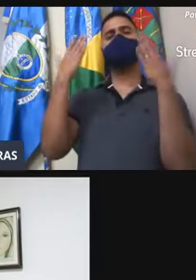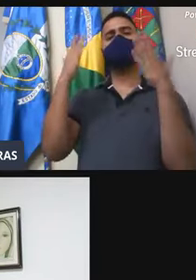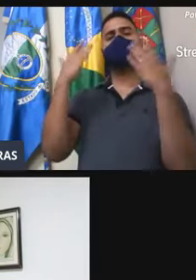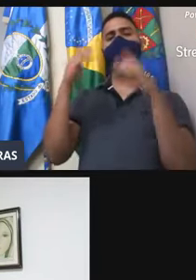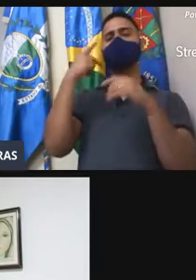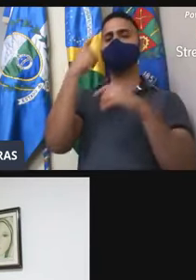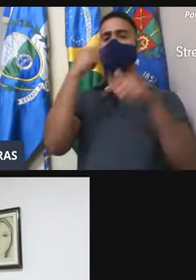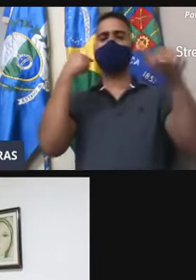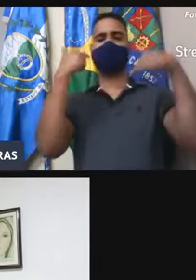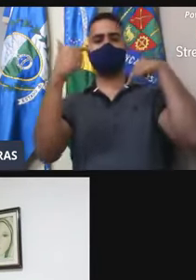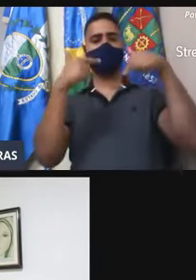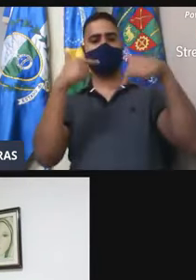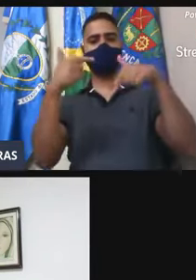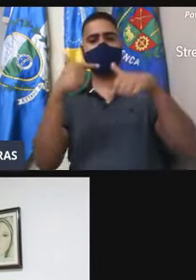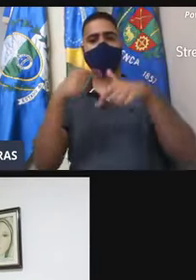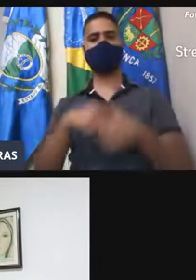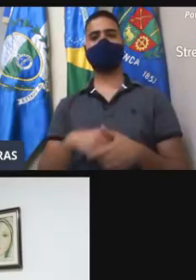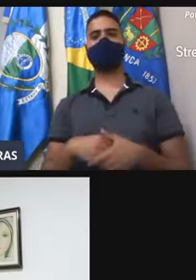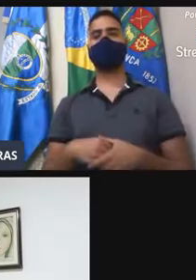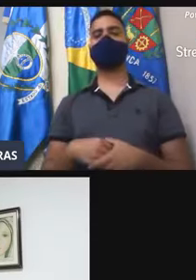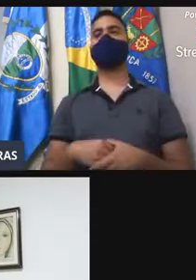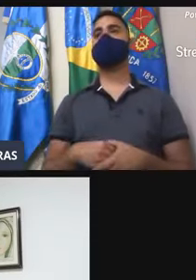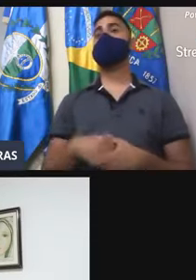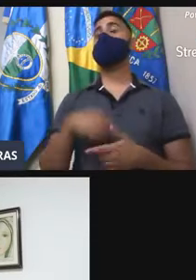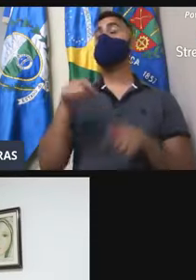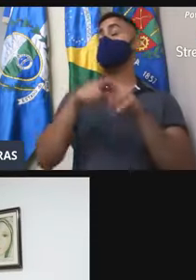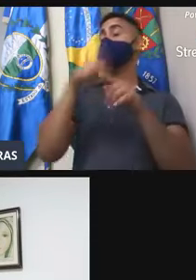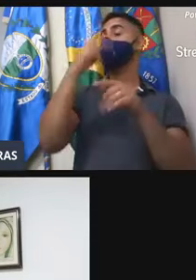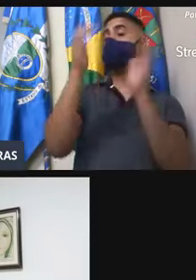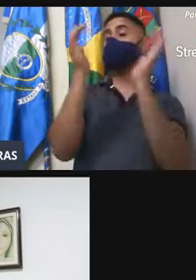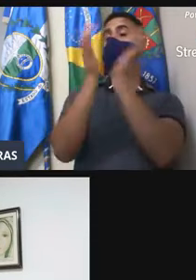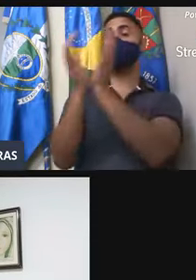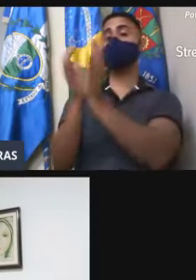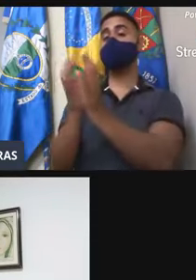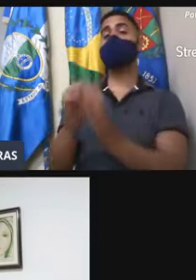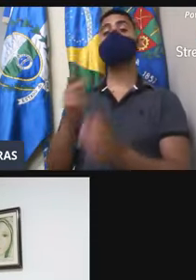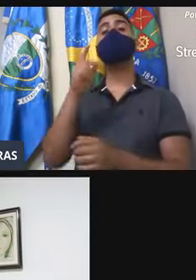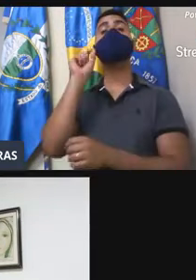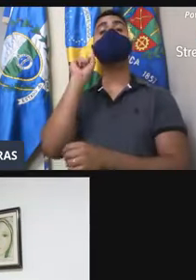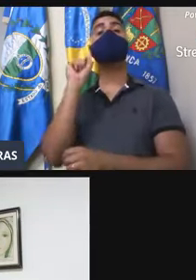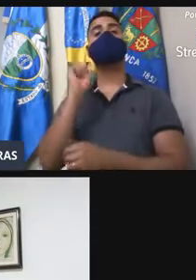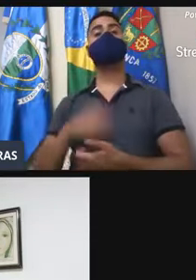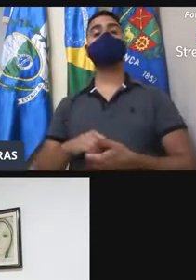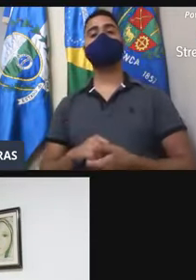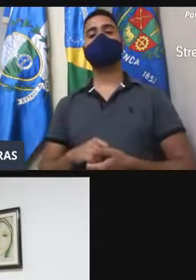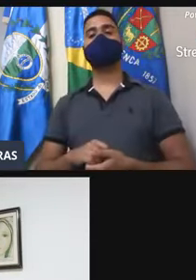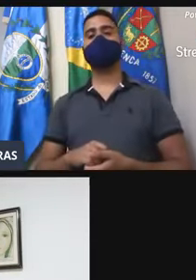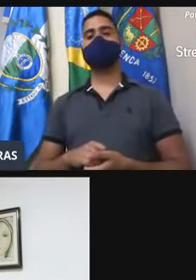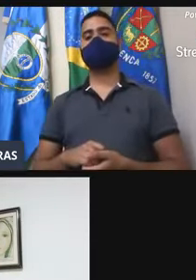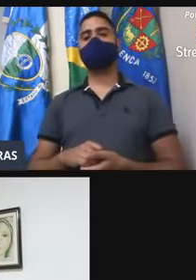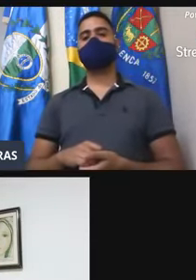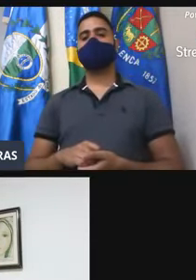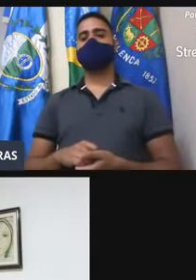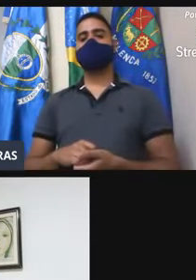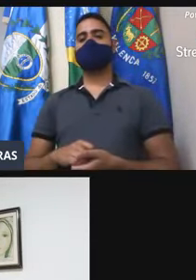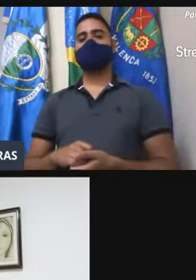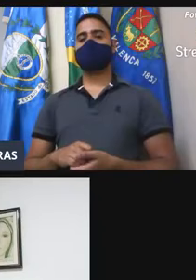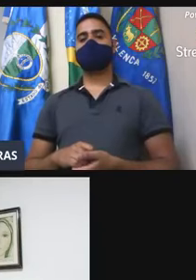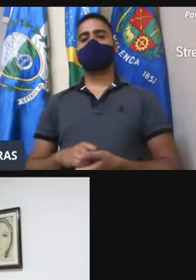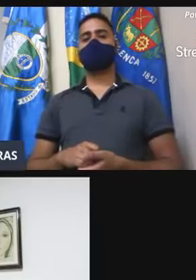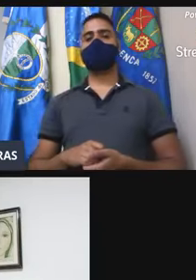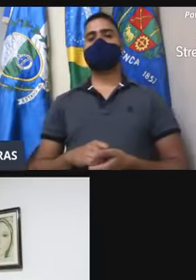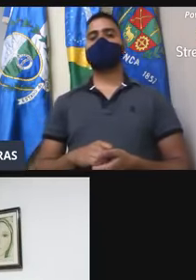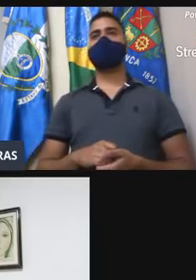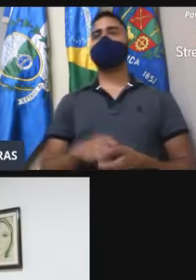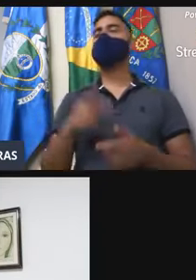pelo trabalho, tá? Você e toda a sua equipe que está aí, e dizer que mais uma vez, o prefeito